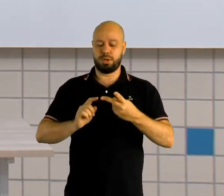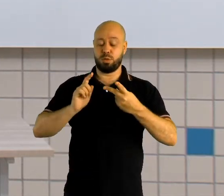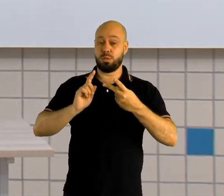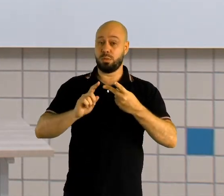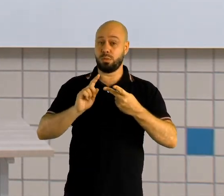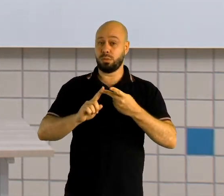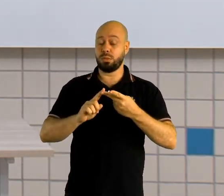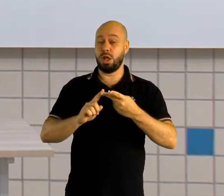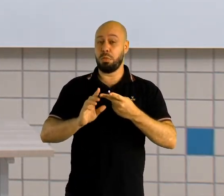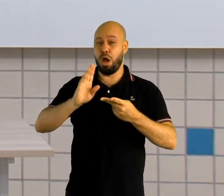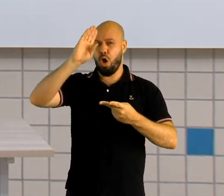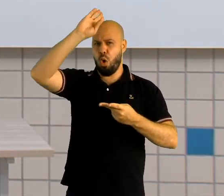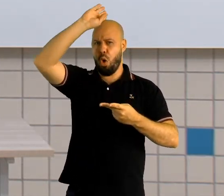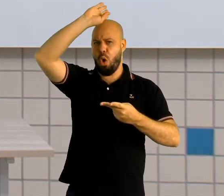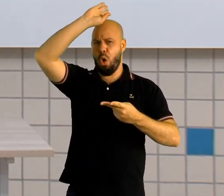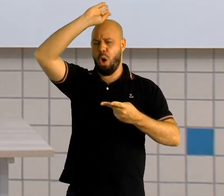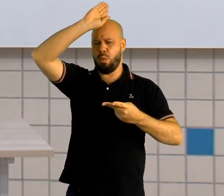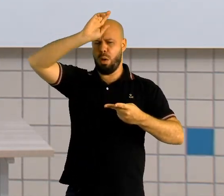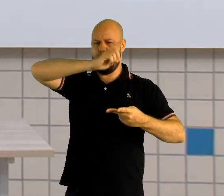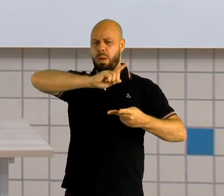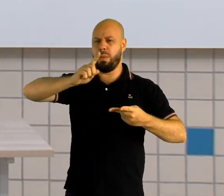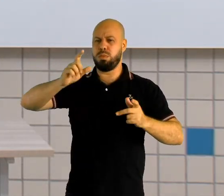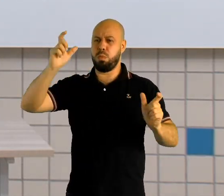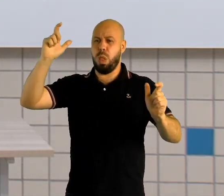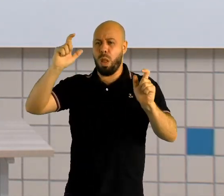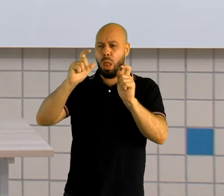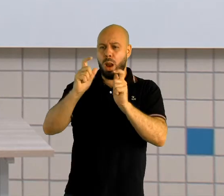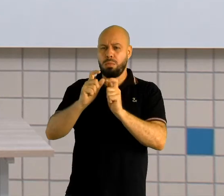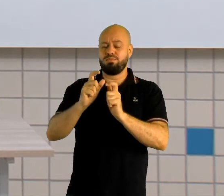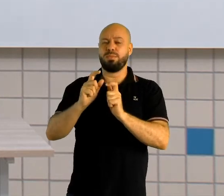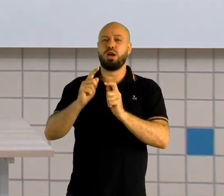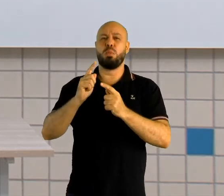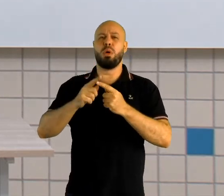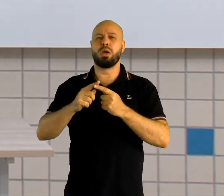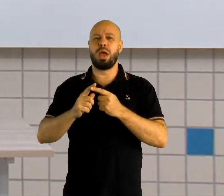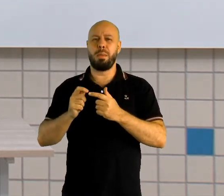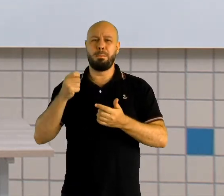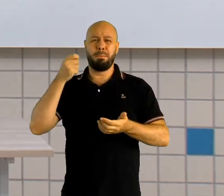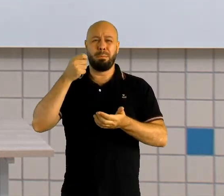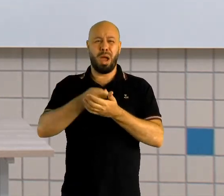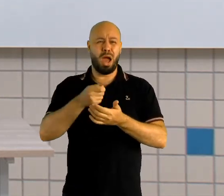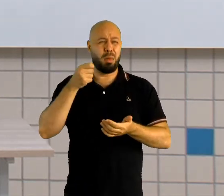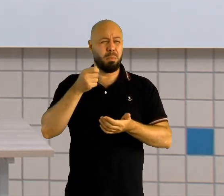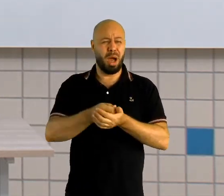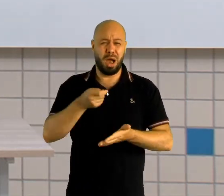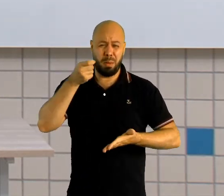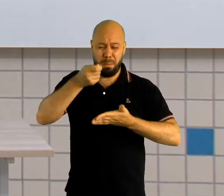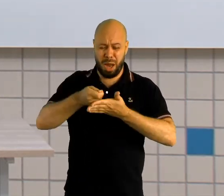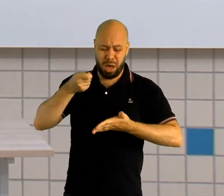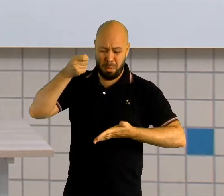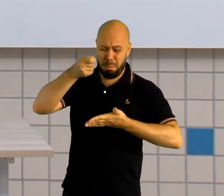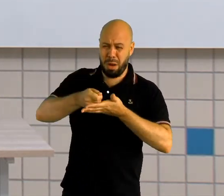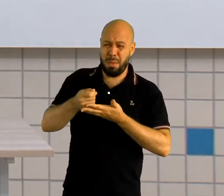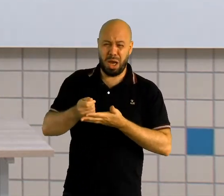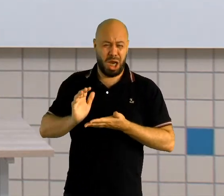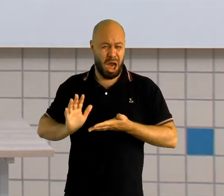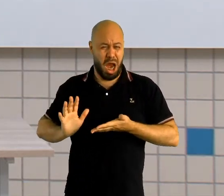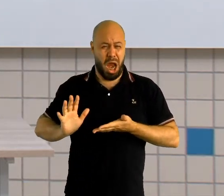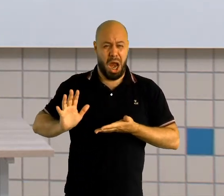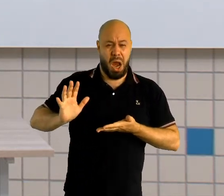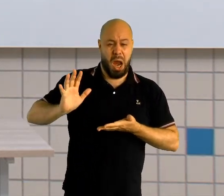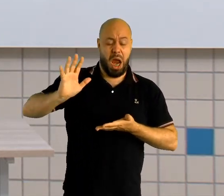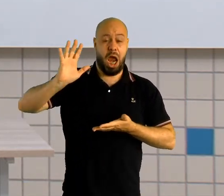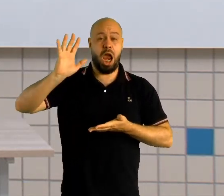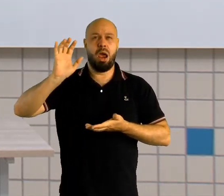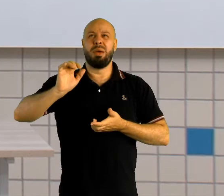fim foram os altos custos da administração do império. Cada vez mais guerra, cada vez mais conflito nas